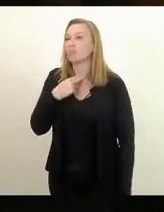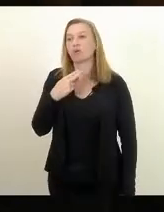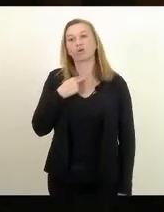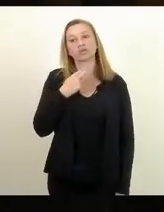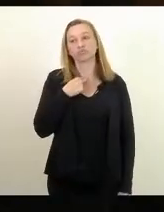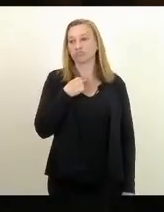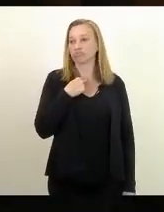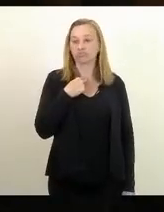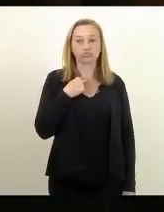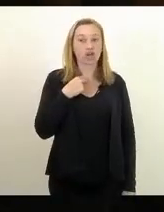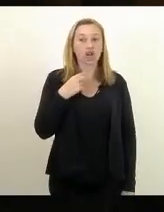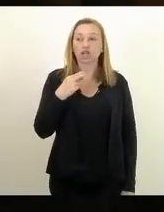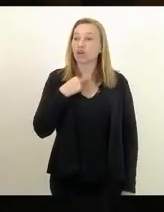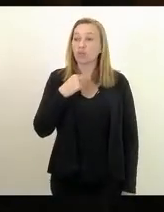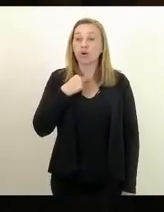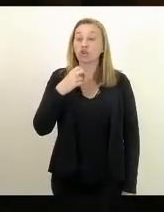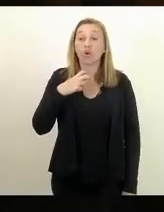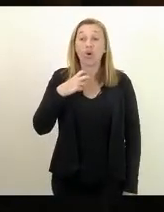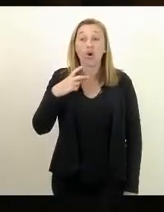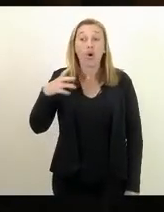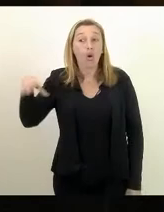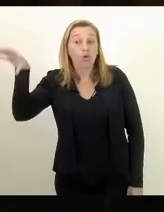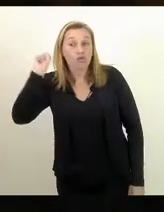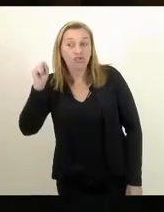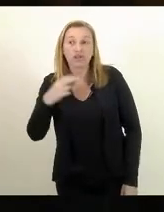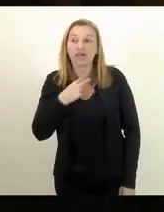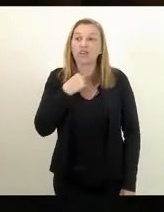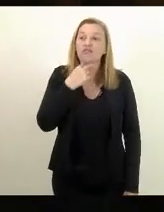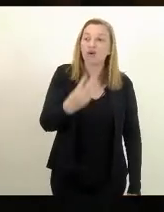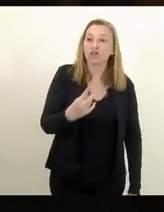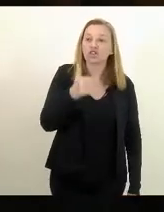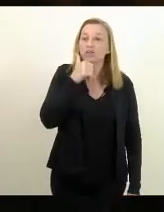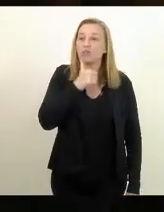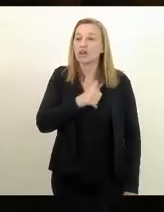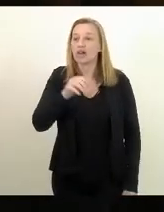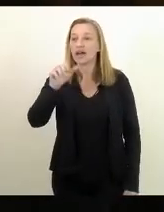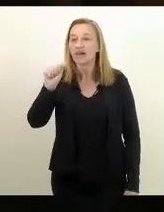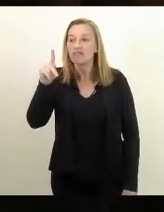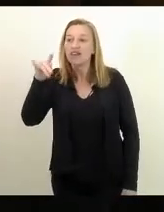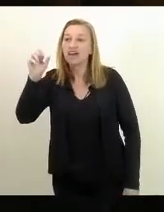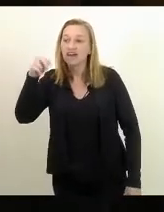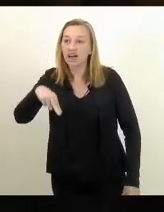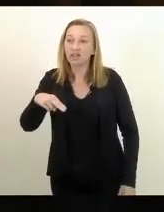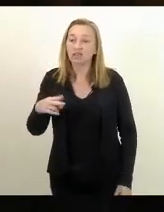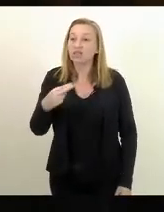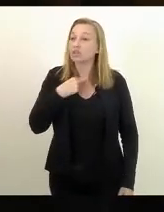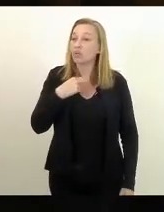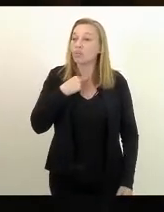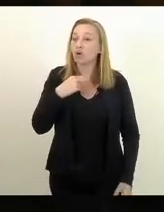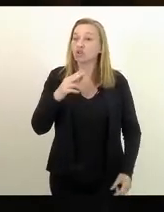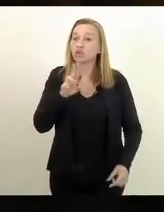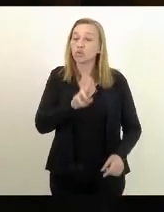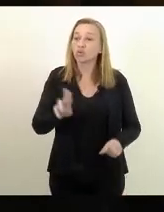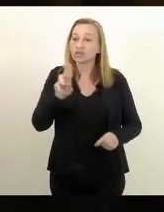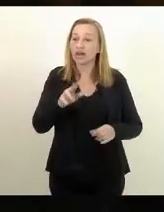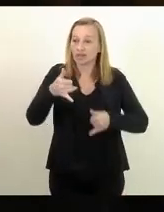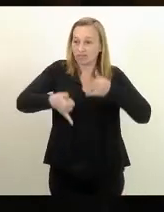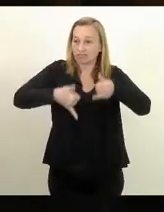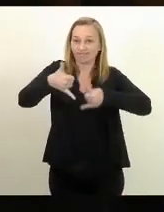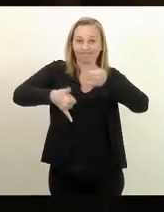pode ouvir a voz de uma mulher afegã. Elas são proibidas de utilizar sapato alto